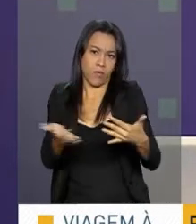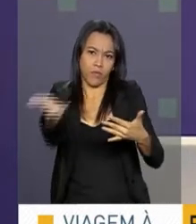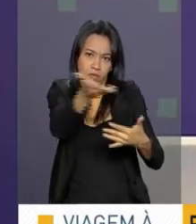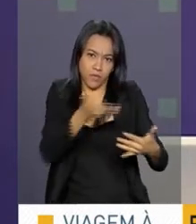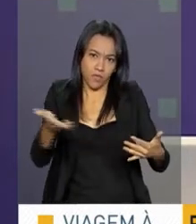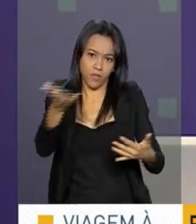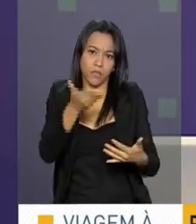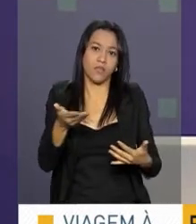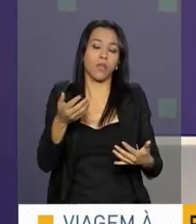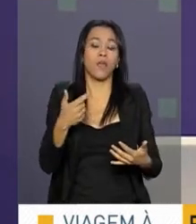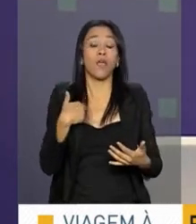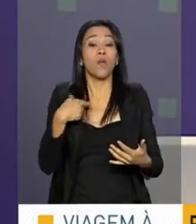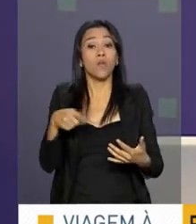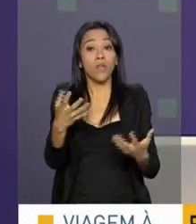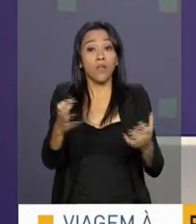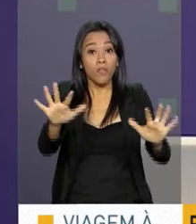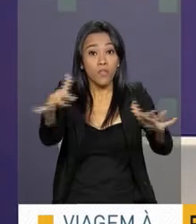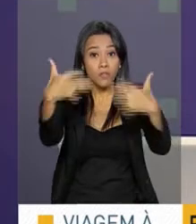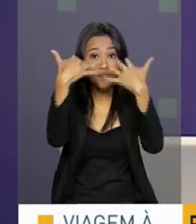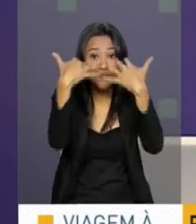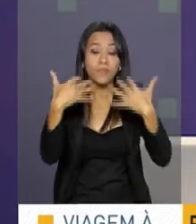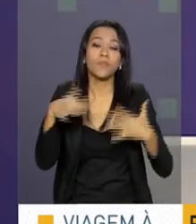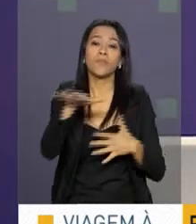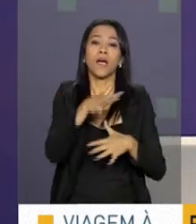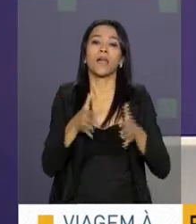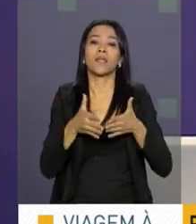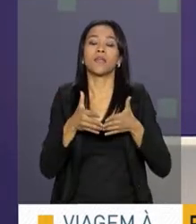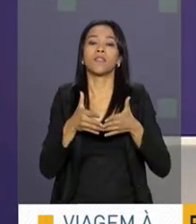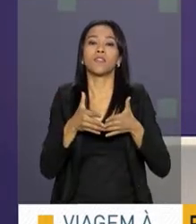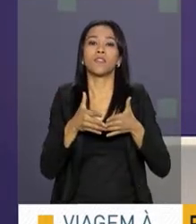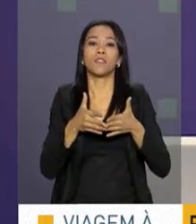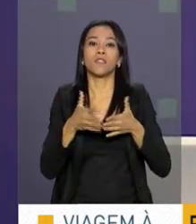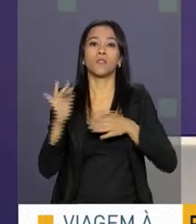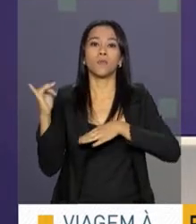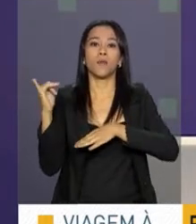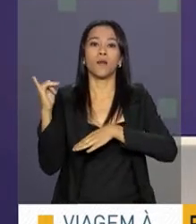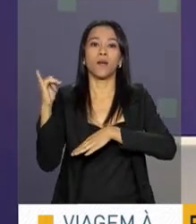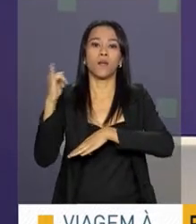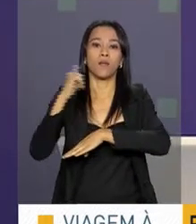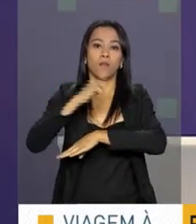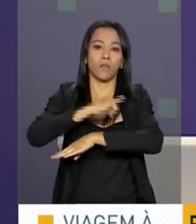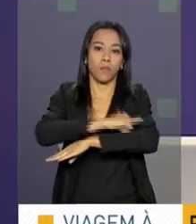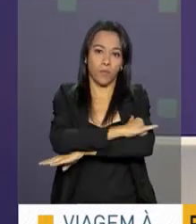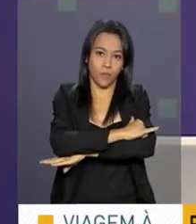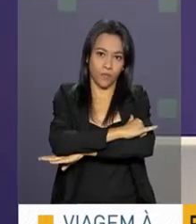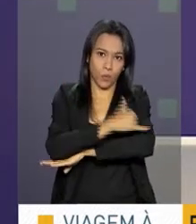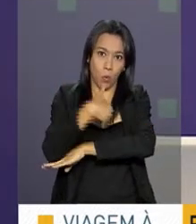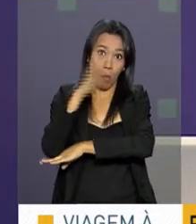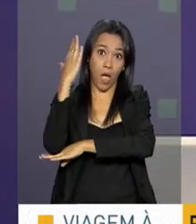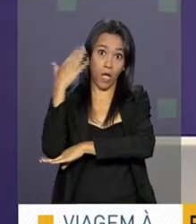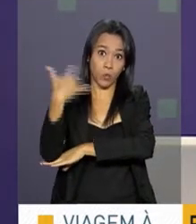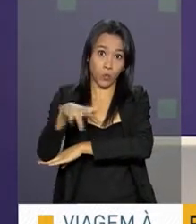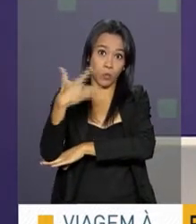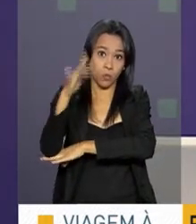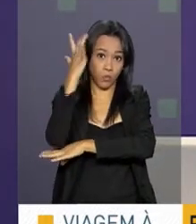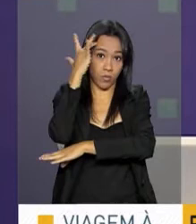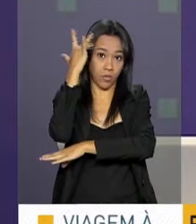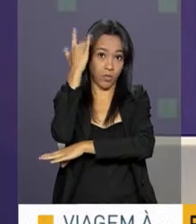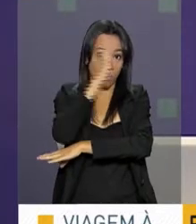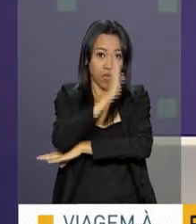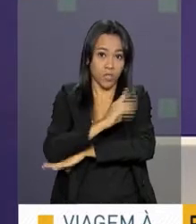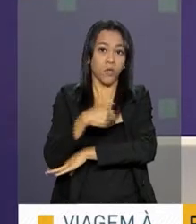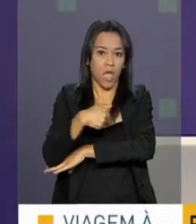queria chamar apenas a atenção também para o setor de aeroportos, onde o maior aeroporto do Brasil estará também